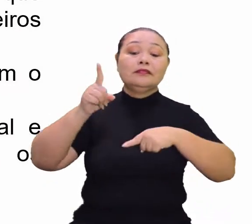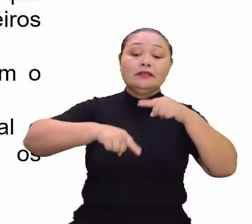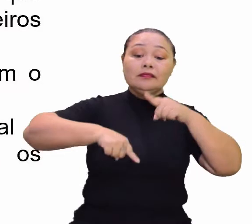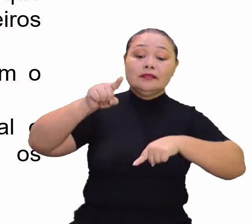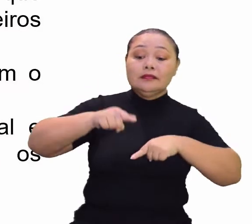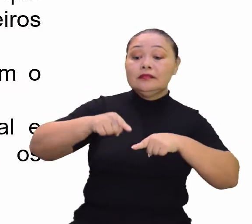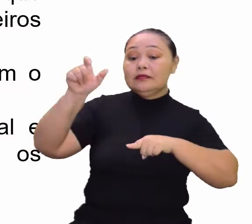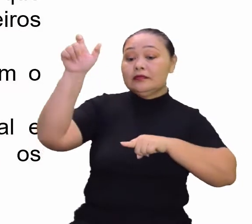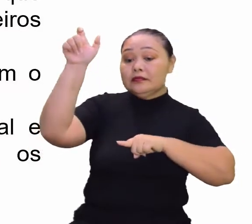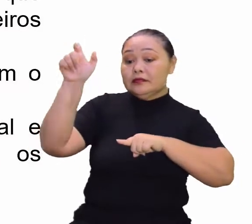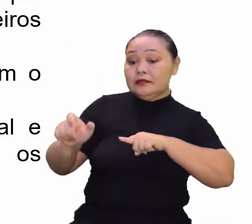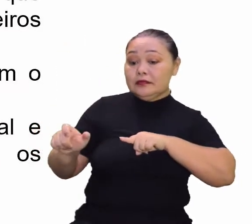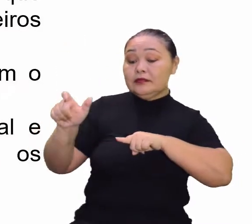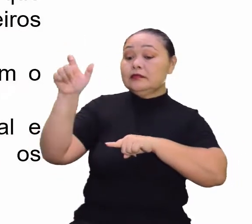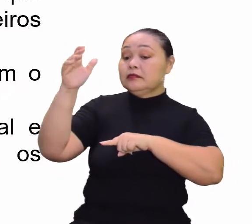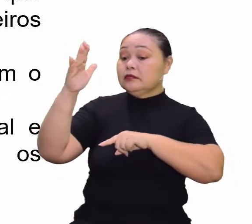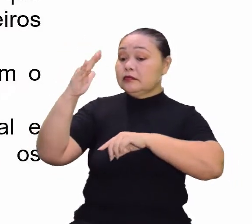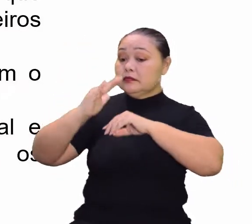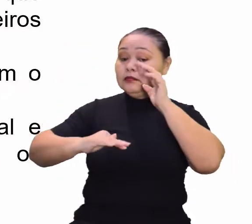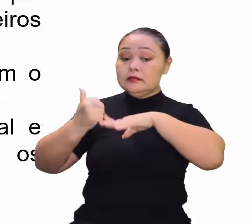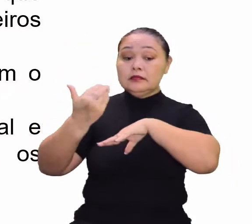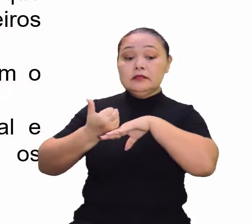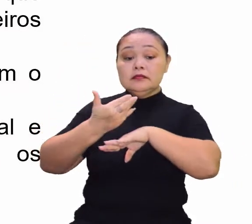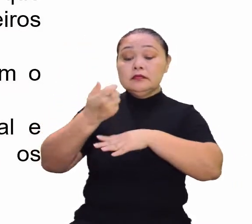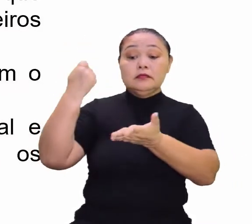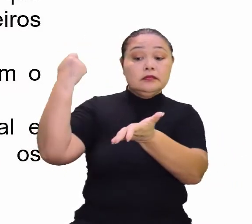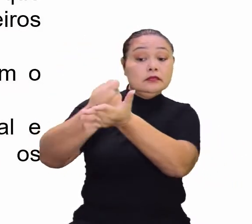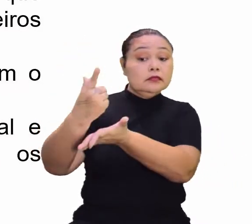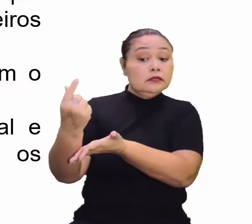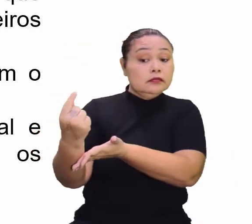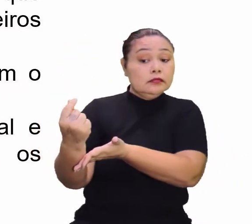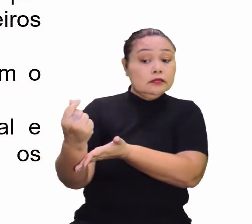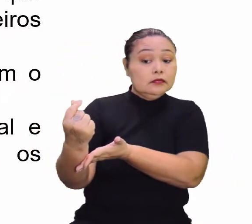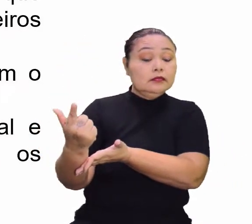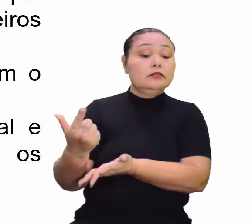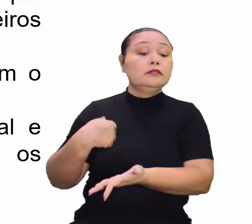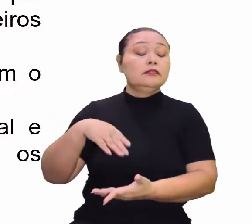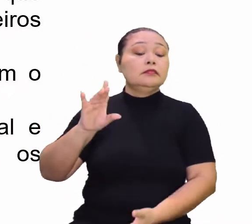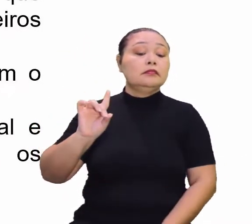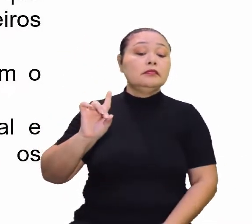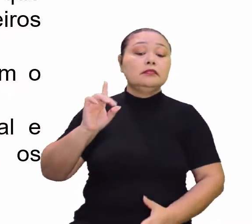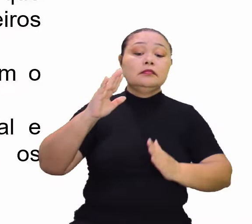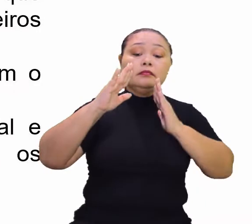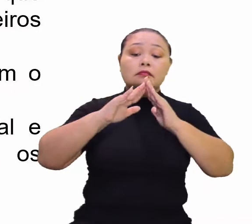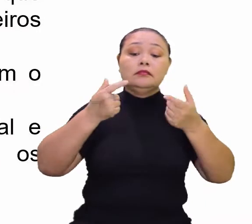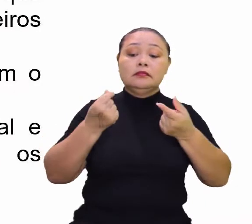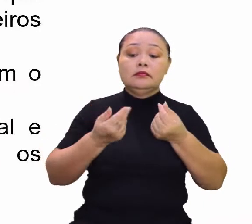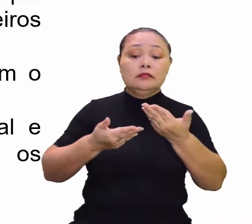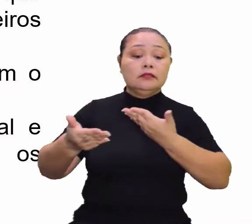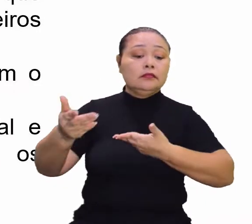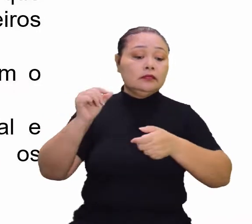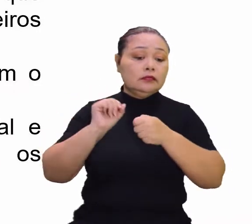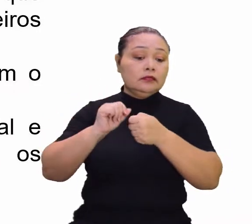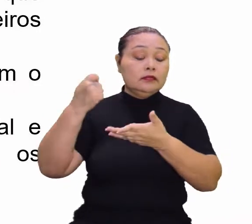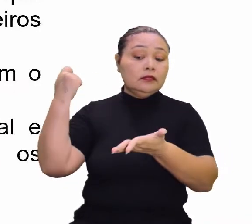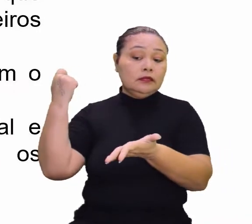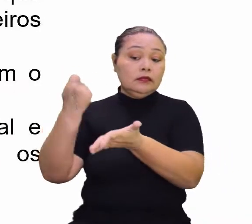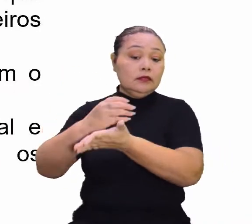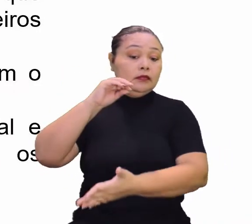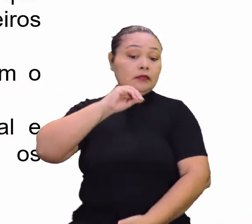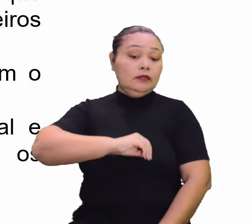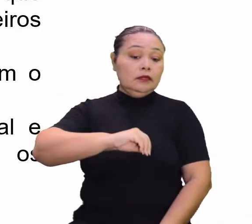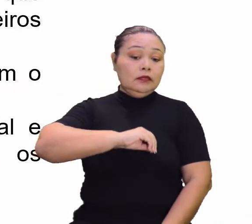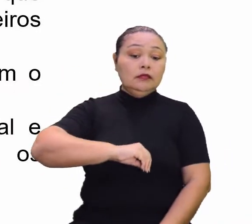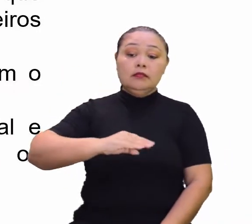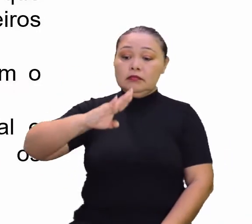despachavam mercadorias aos seringueiros mediante pagamento em dinheiro. D. Estabelecimentos comerciais que faziam